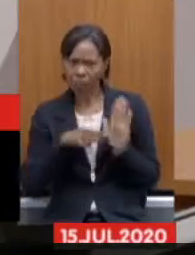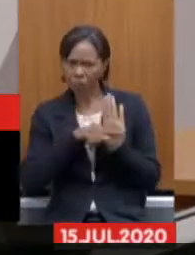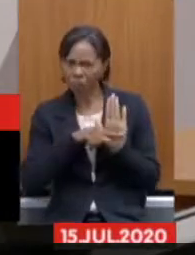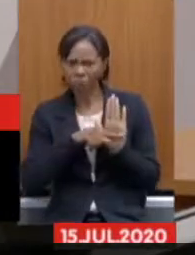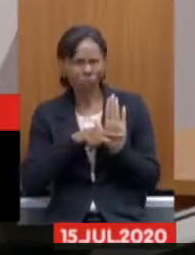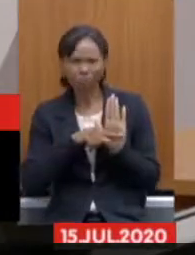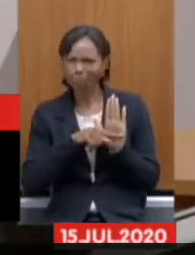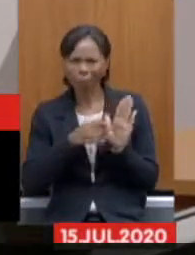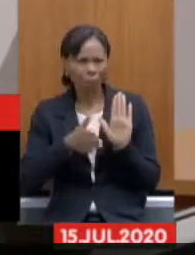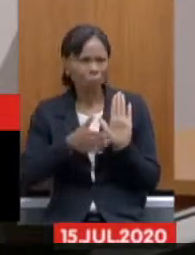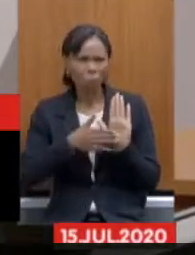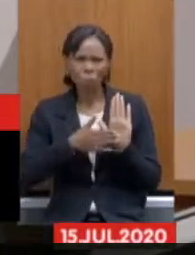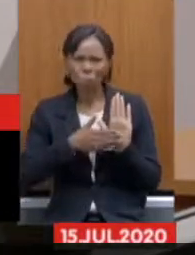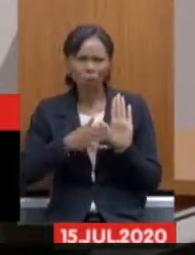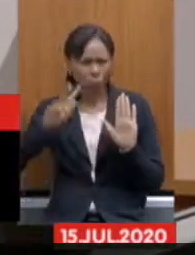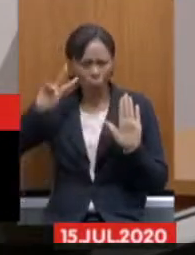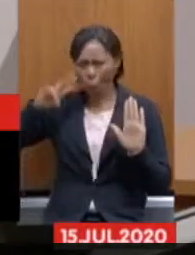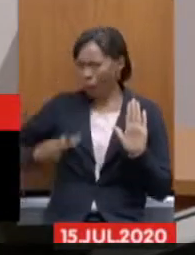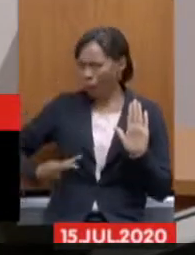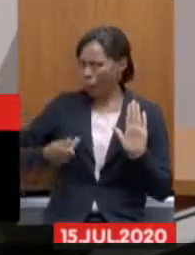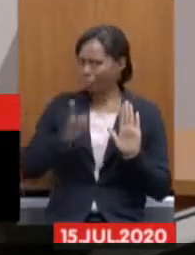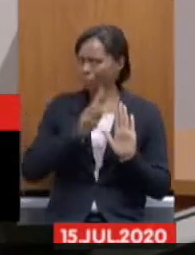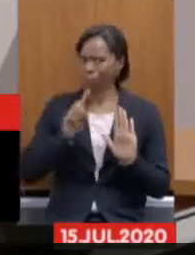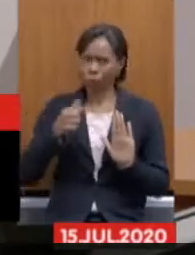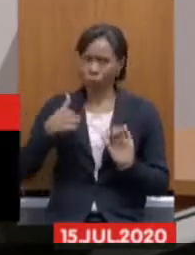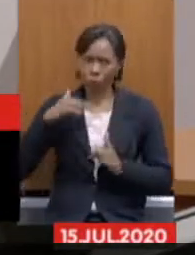desumana acho eu